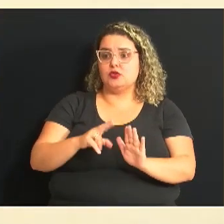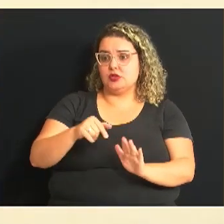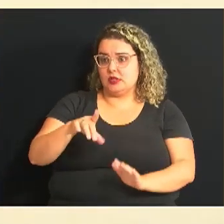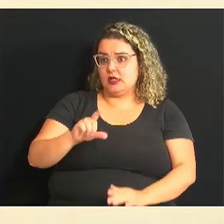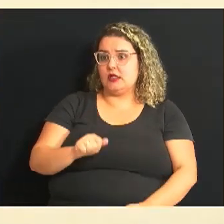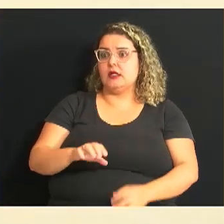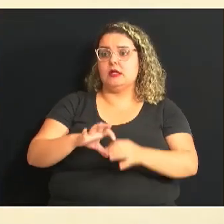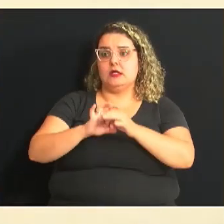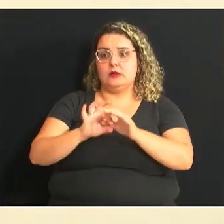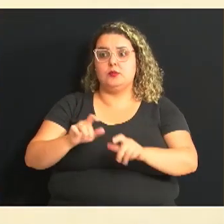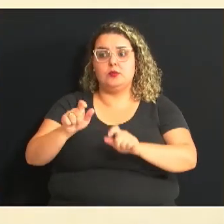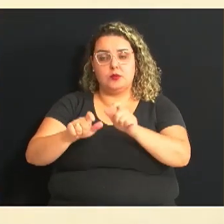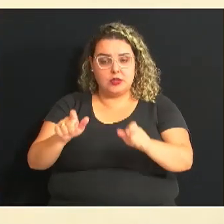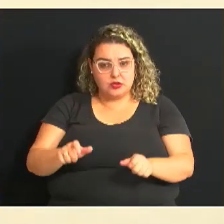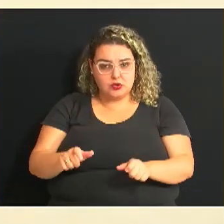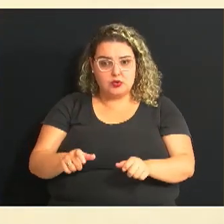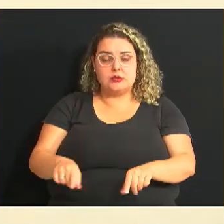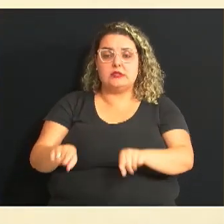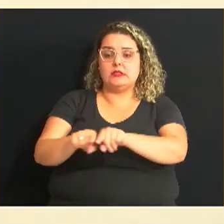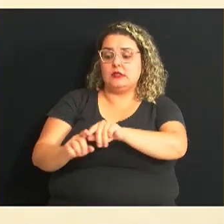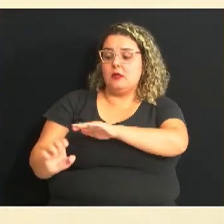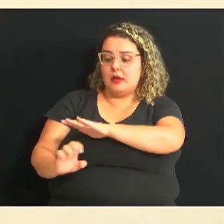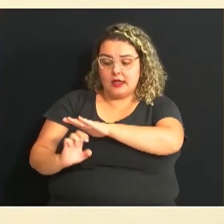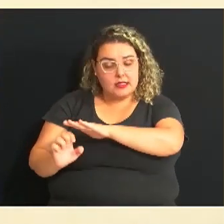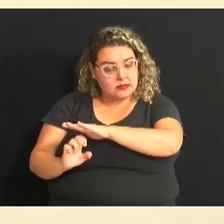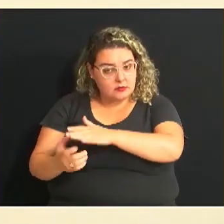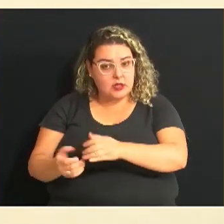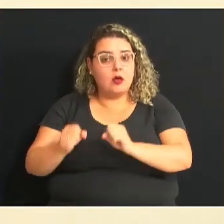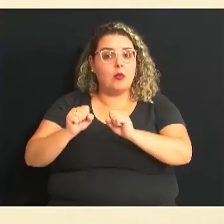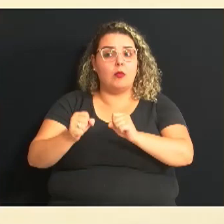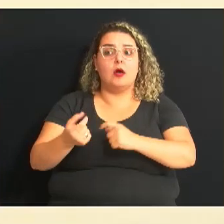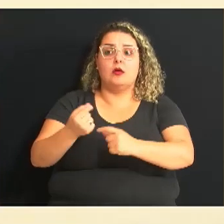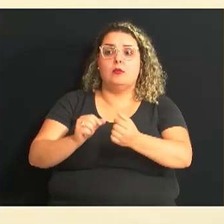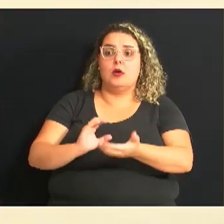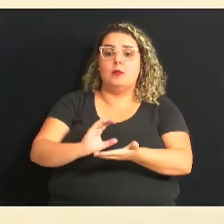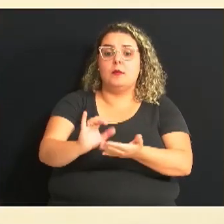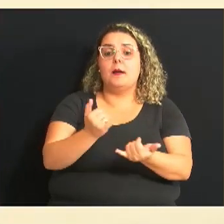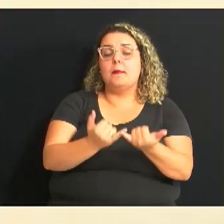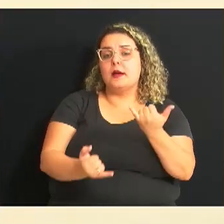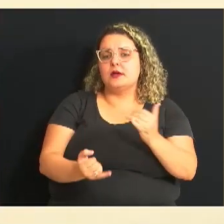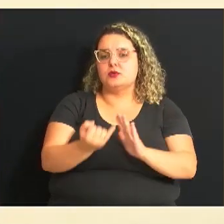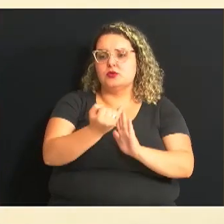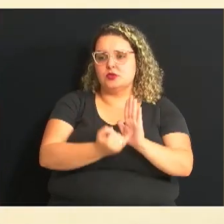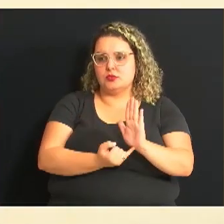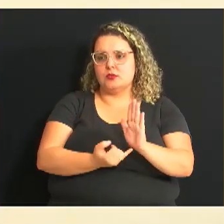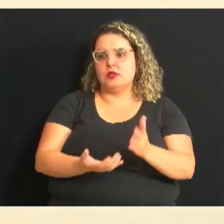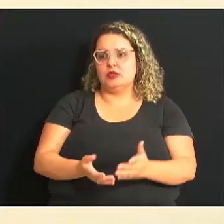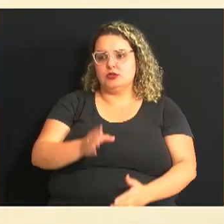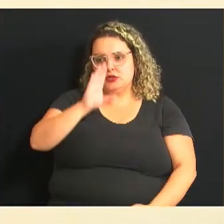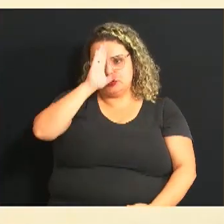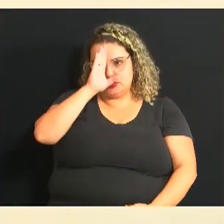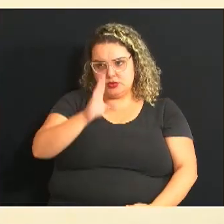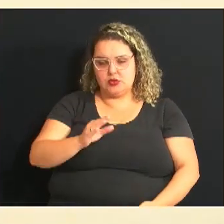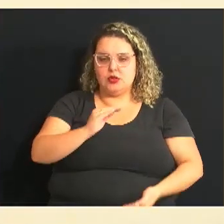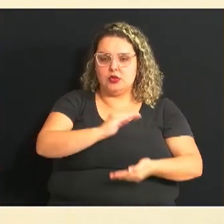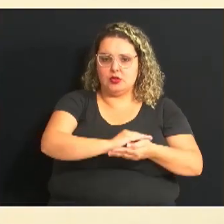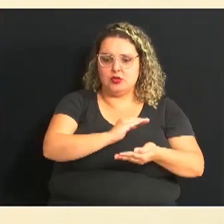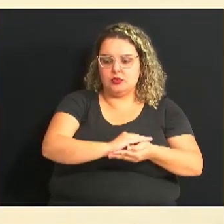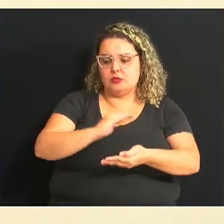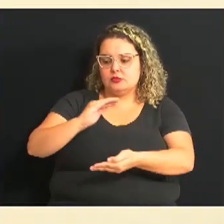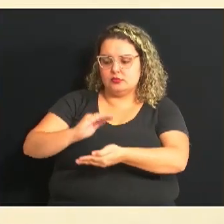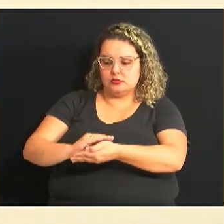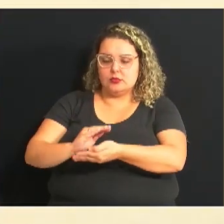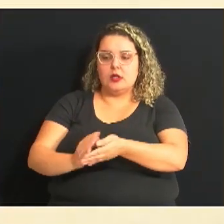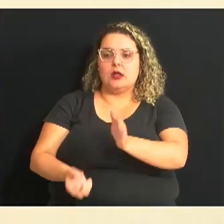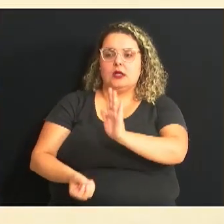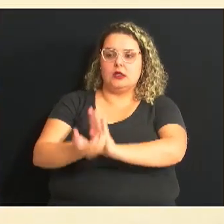pessoas físicas e pessoas jurídicas, né, possam destinar parte do seu imposto de renda devido diretamente aos fundos regularmente constituídos,